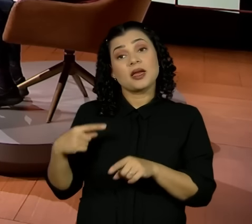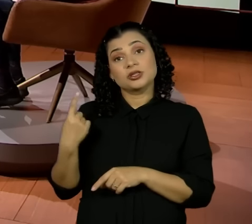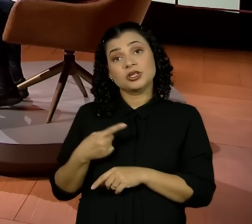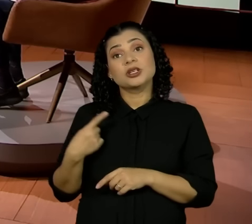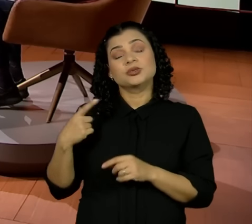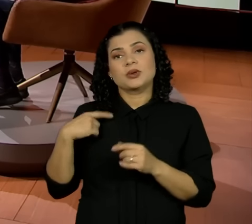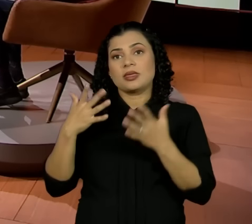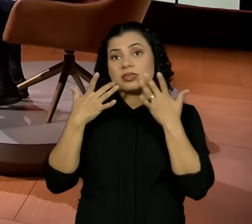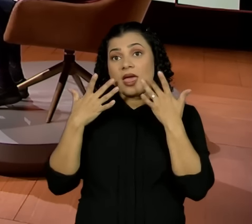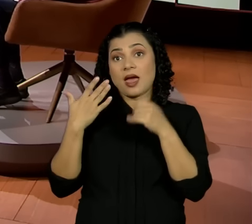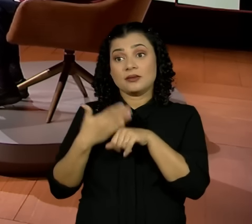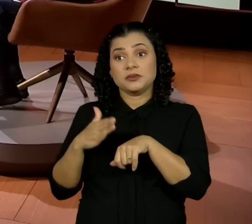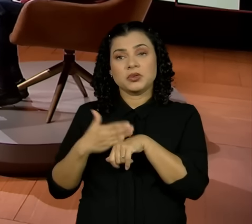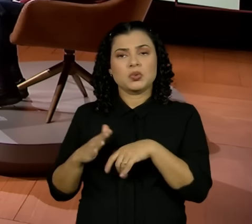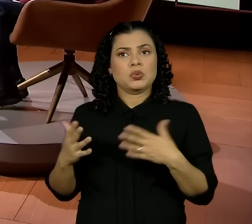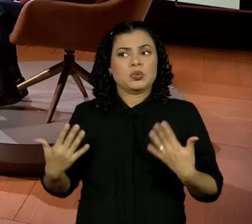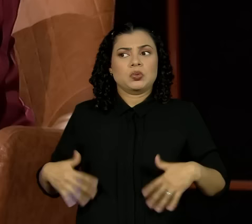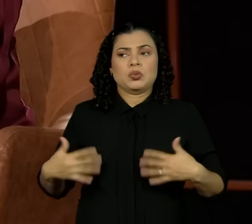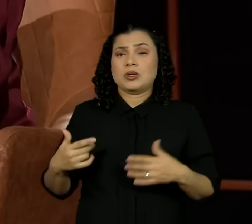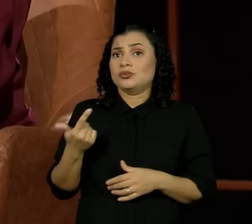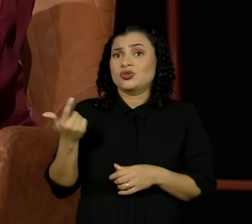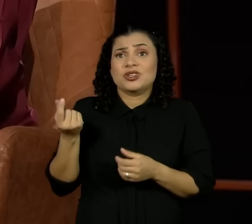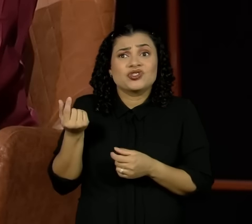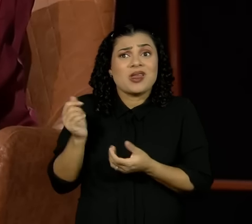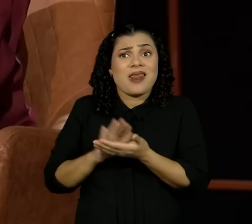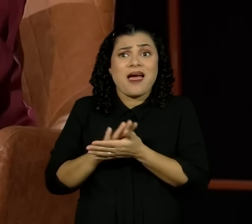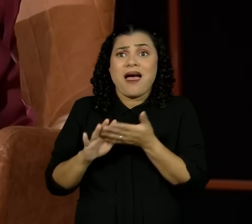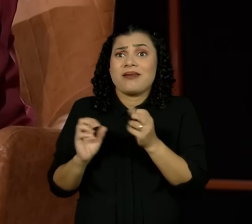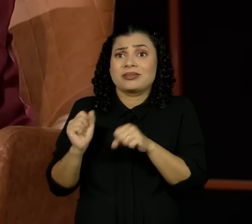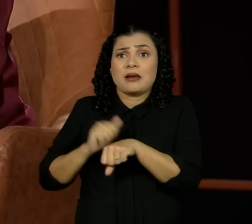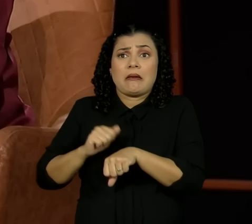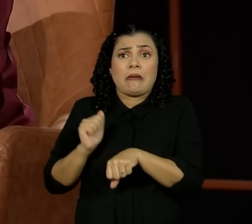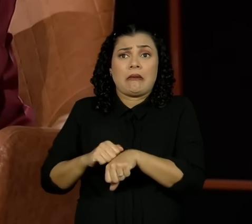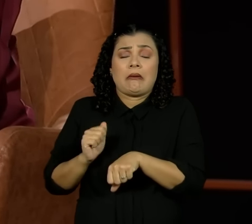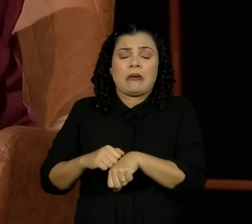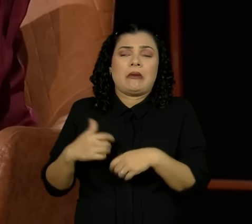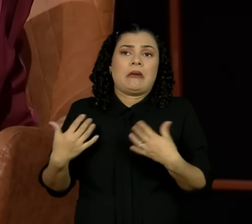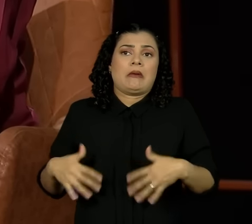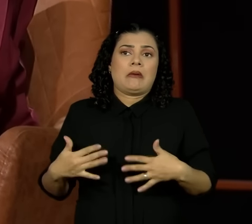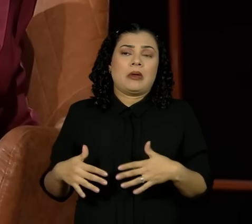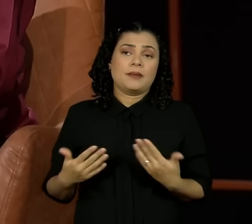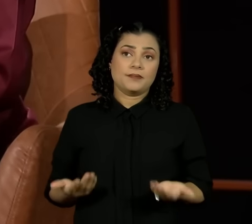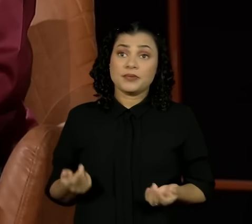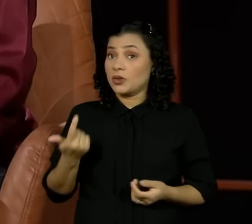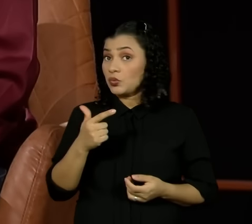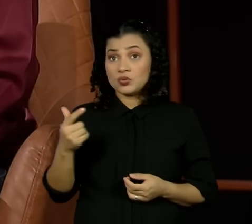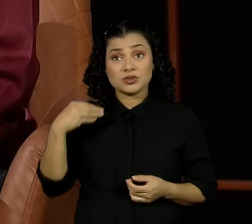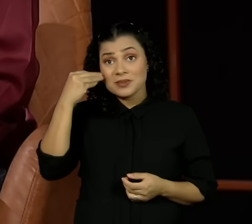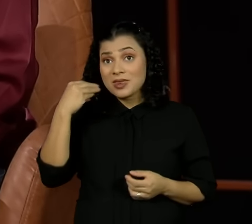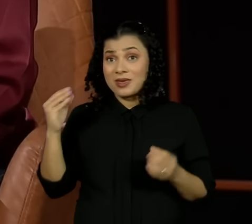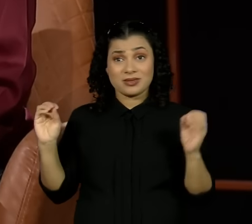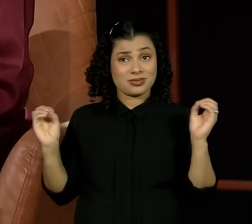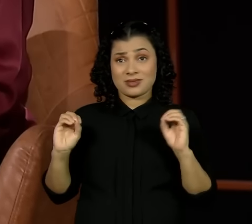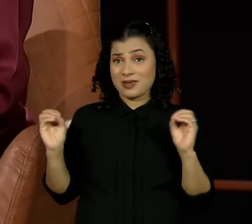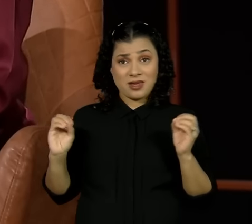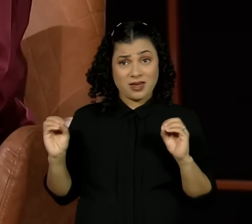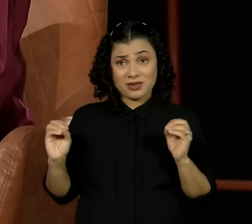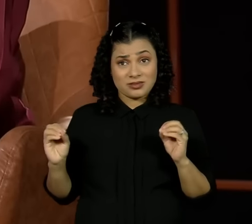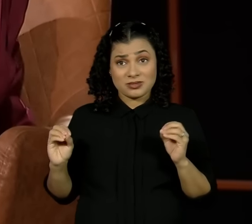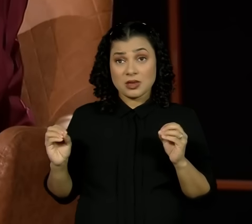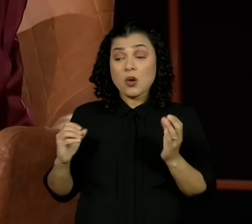fazer teatro era terrível, não tinha dinheiro para nada, né? Eu acho que até nem fiz bem, eu não tinha experiência alguma, não fiz bem os